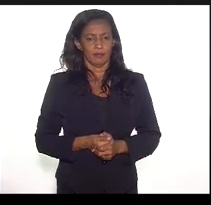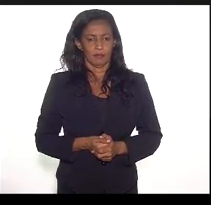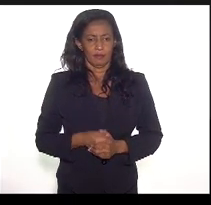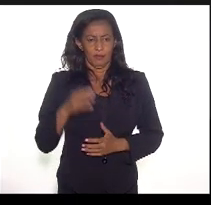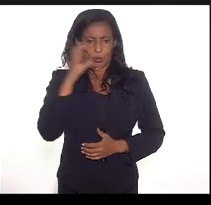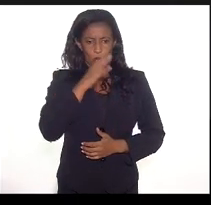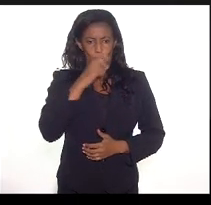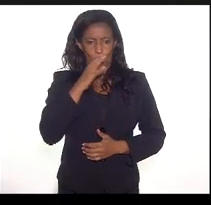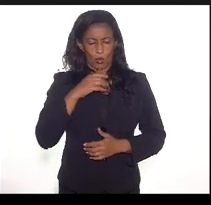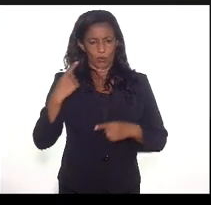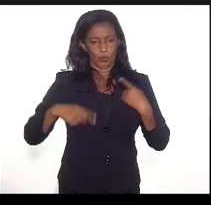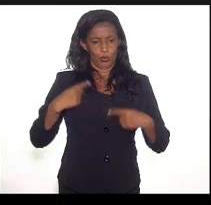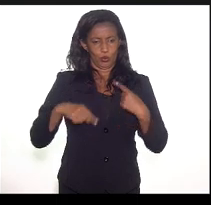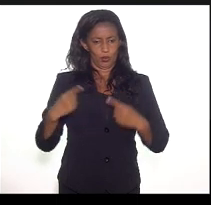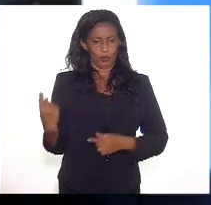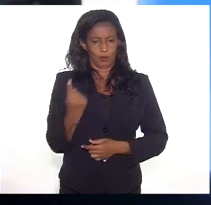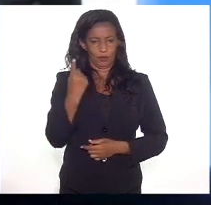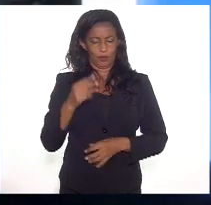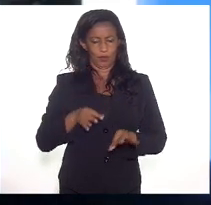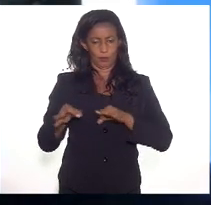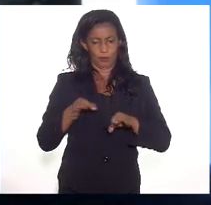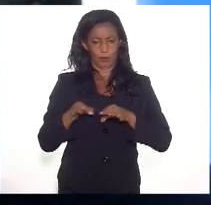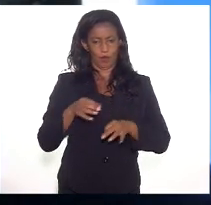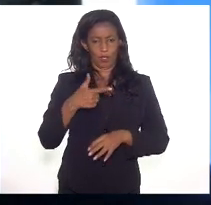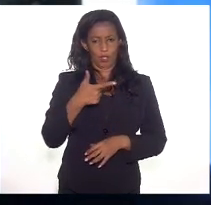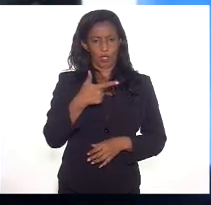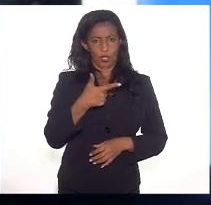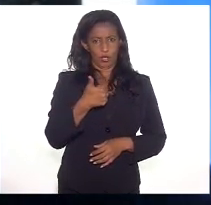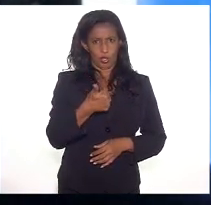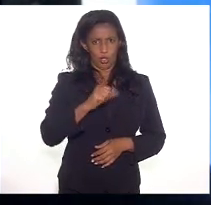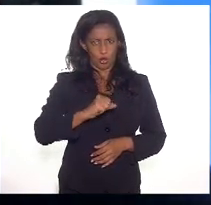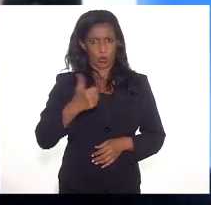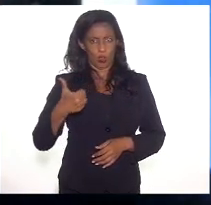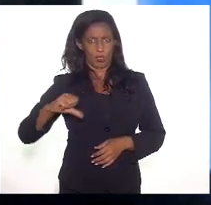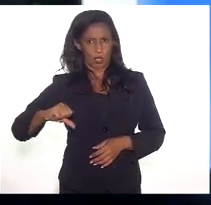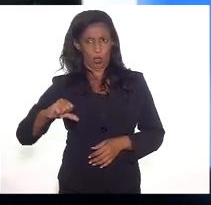regime de urgência e discussão única, projeto de lei 1819, de autoria do deputado